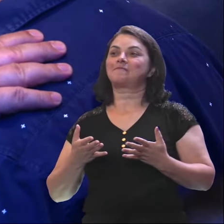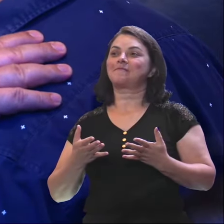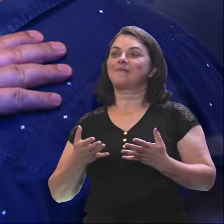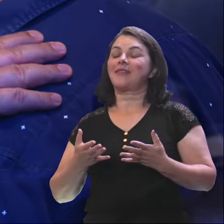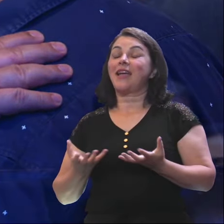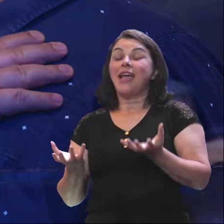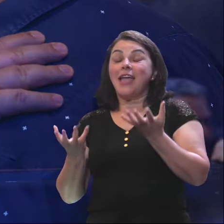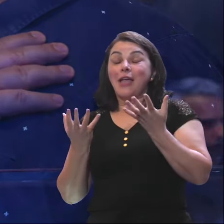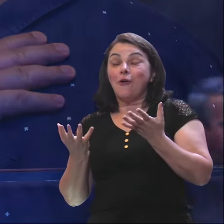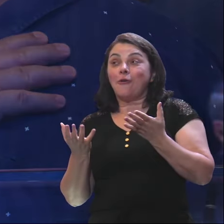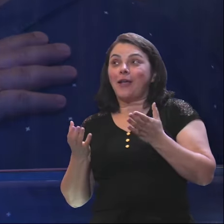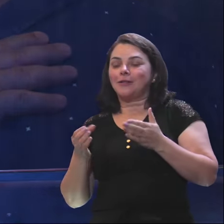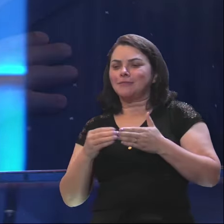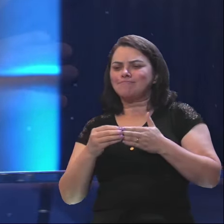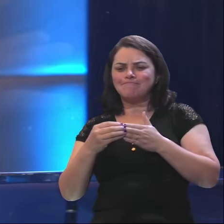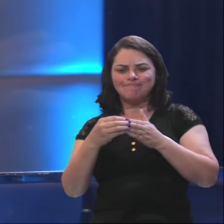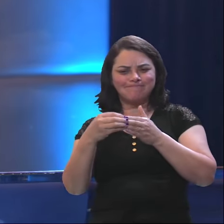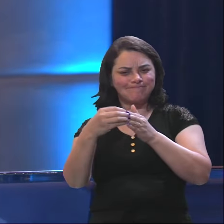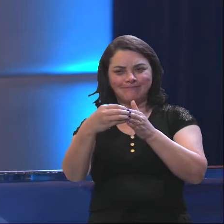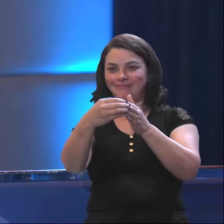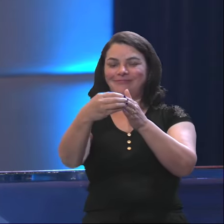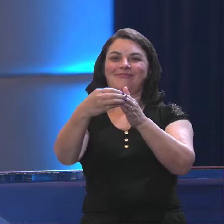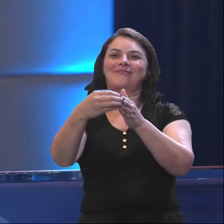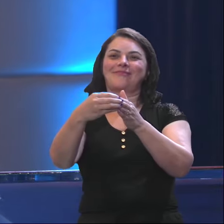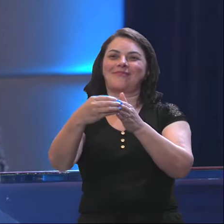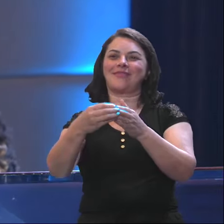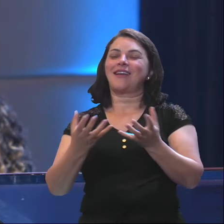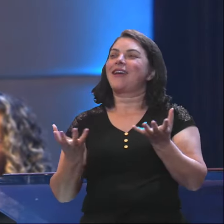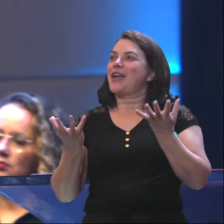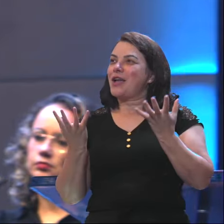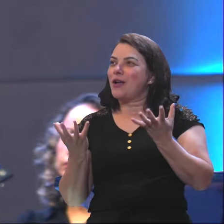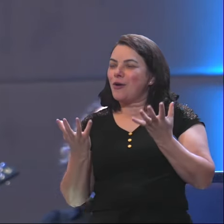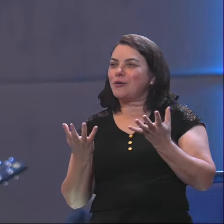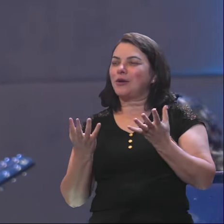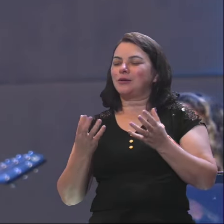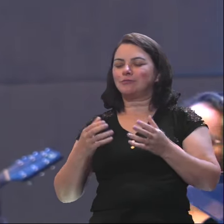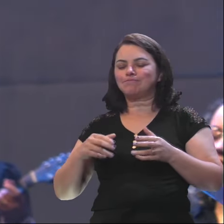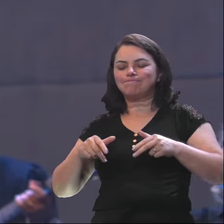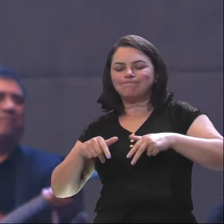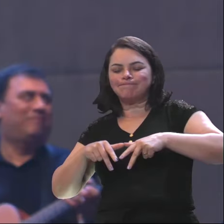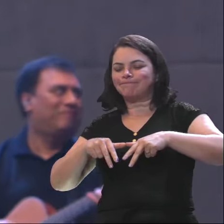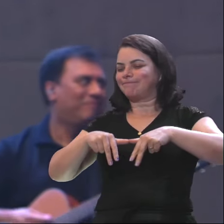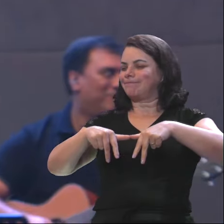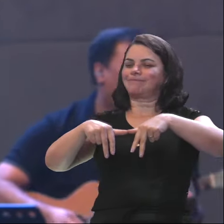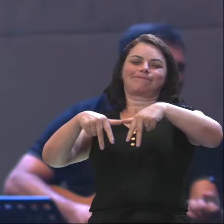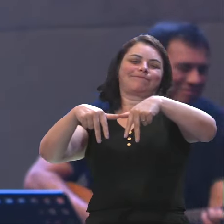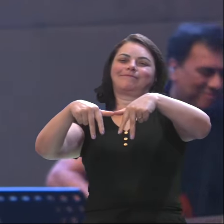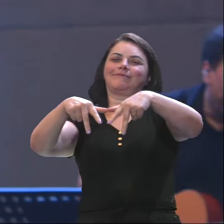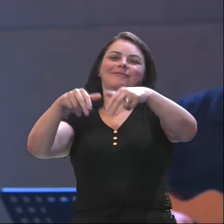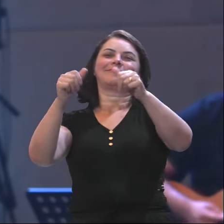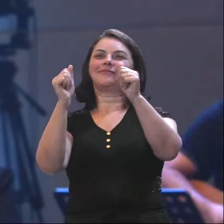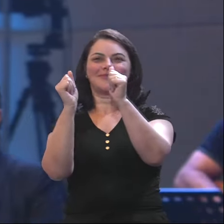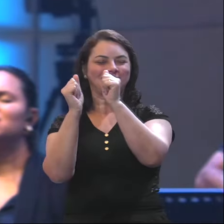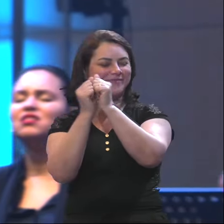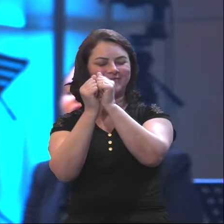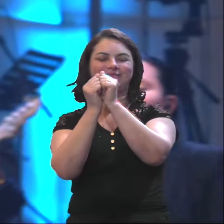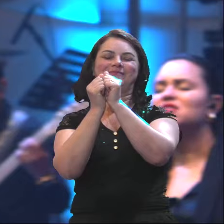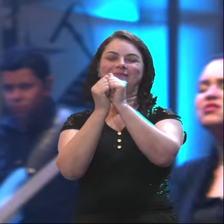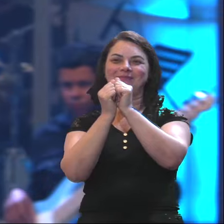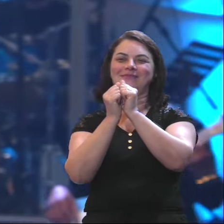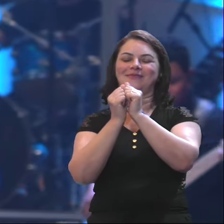ti. Eu quero seguir teus passos. Eu quero andar do teu jeito. Eu quero lutar as